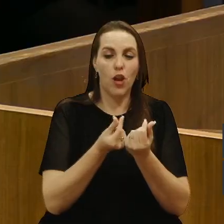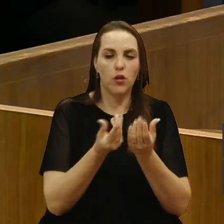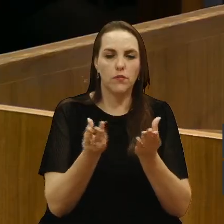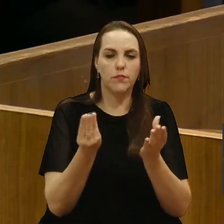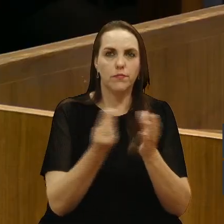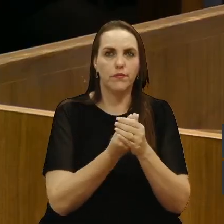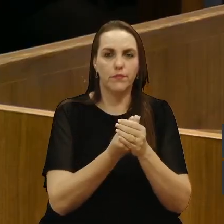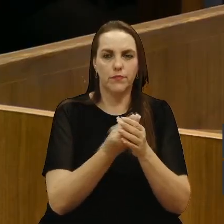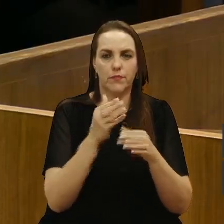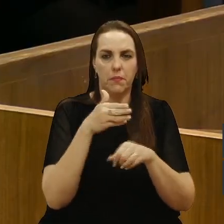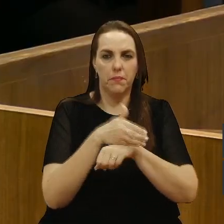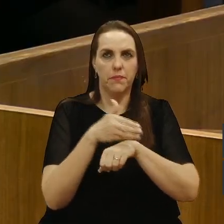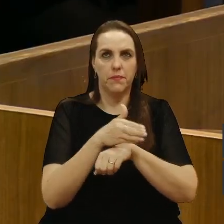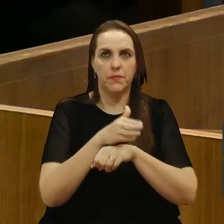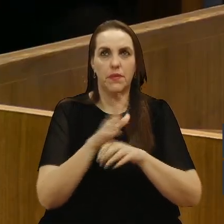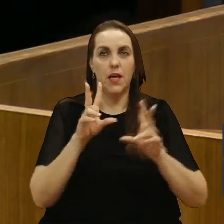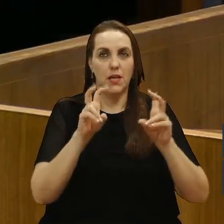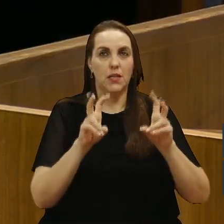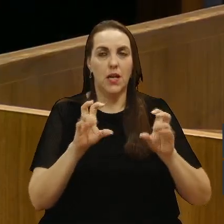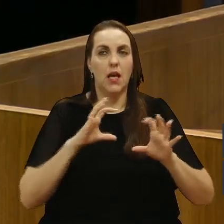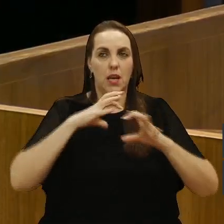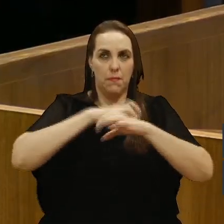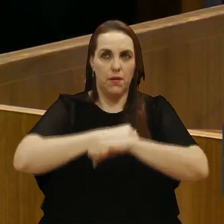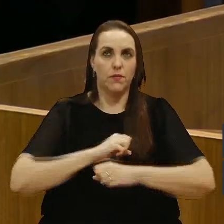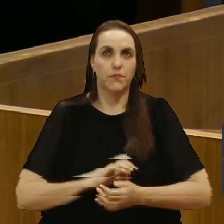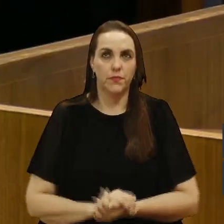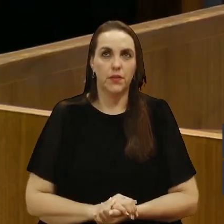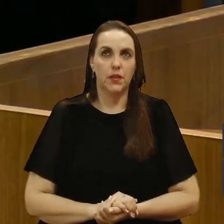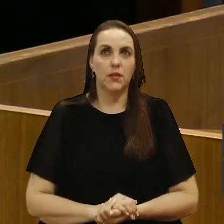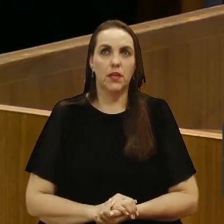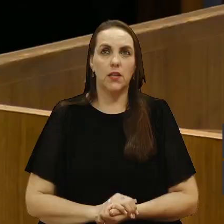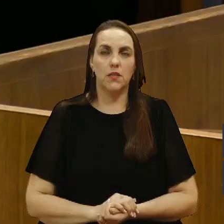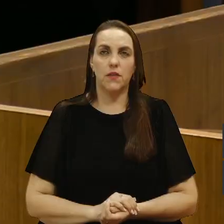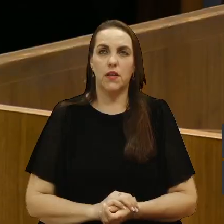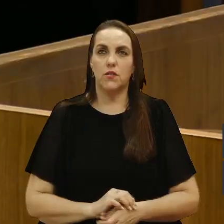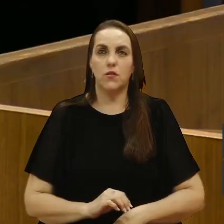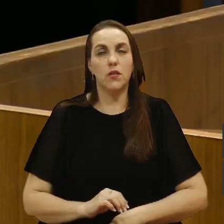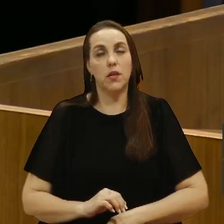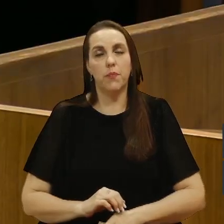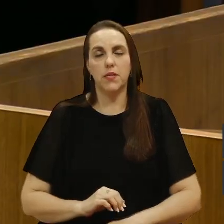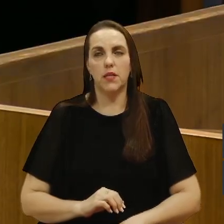causa animal. Por que eu digo isso? Existe uma lei complementar, a número